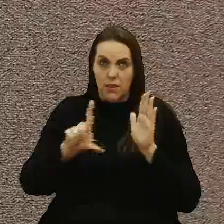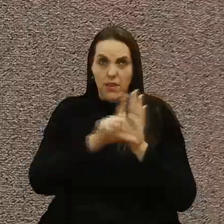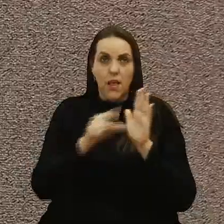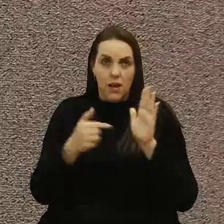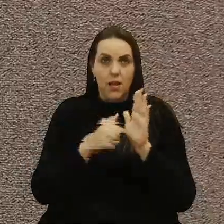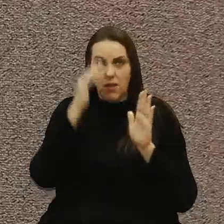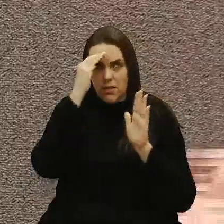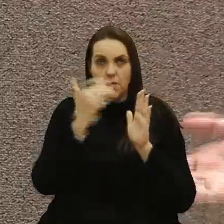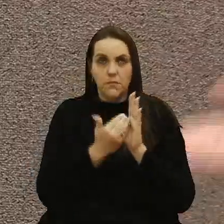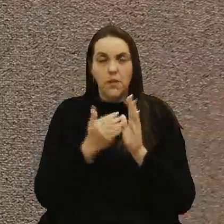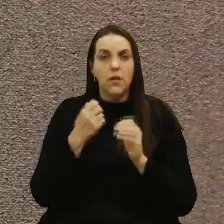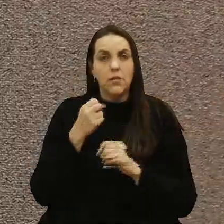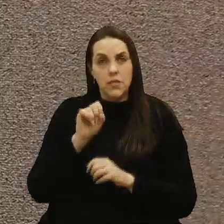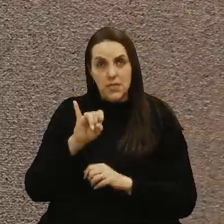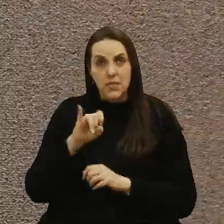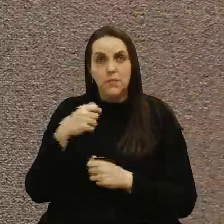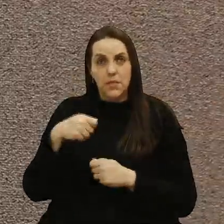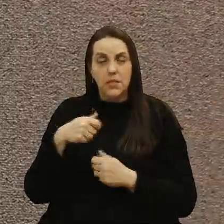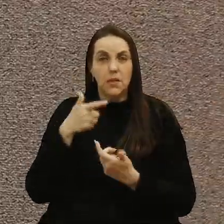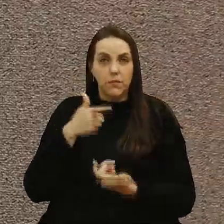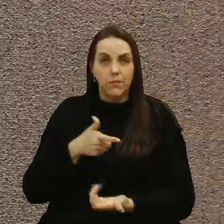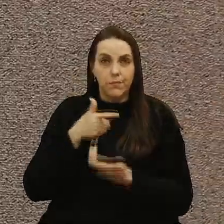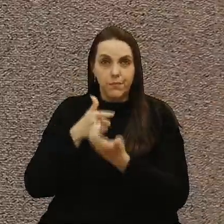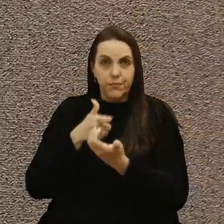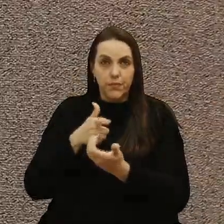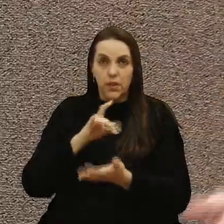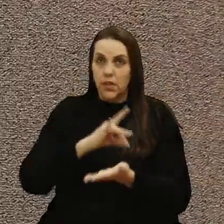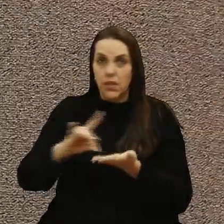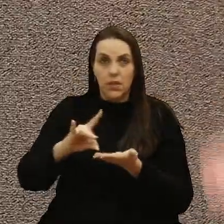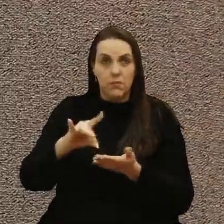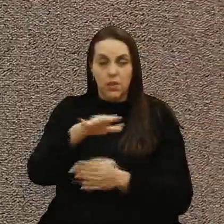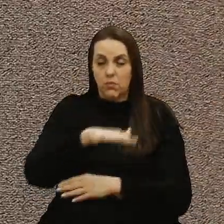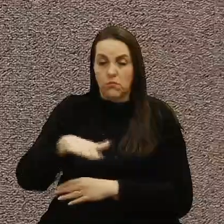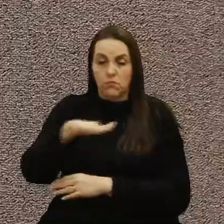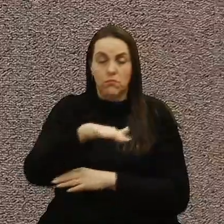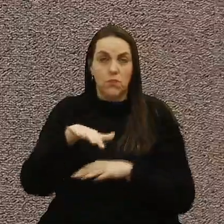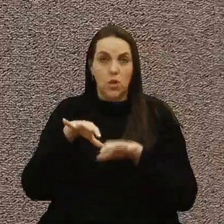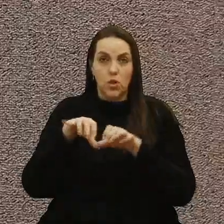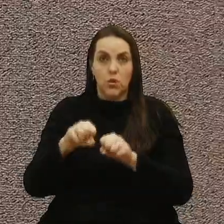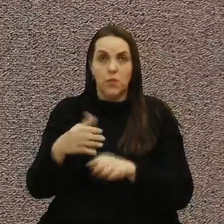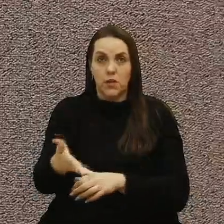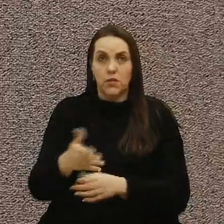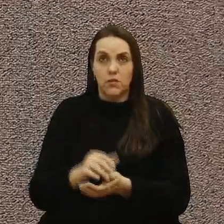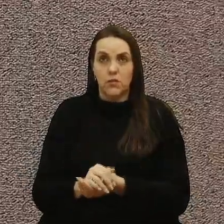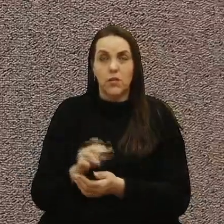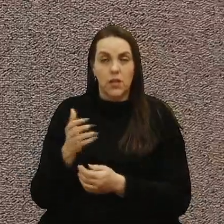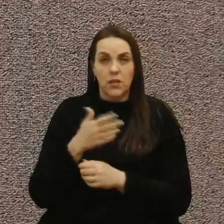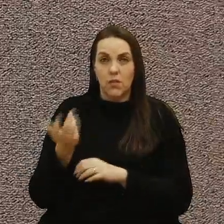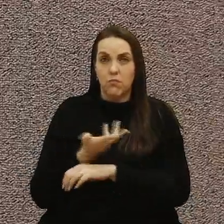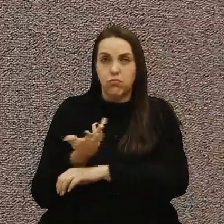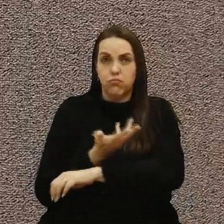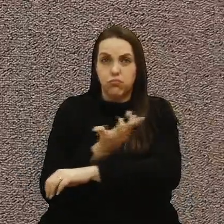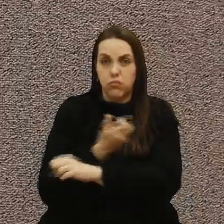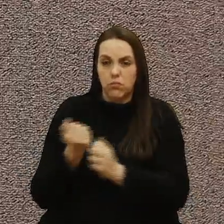precisar executar, ou melhor, neutralizar um inimigo que está num território de domínio, como a mata que aqueles vagabundos